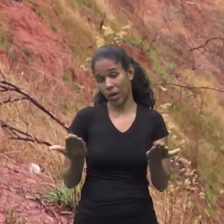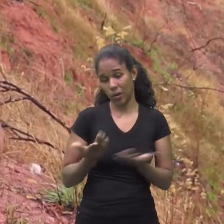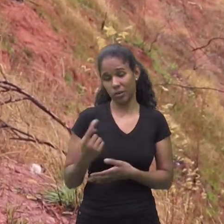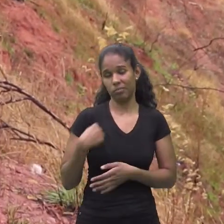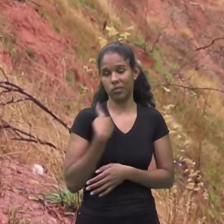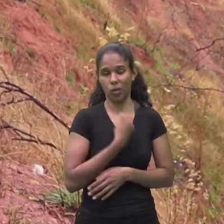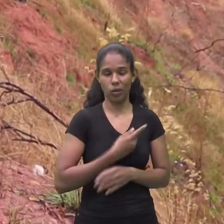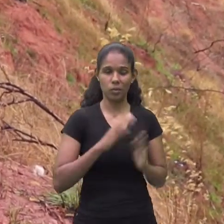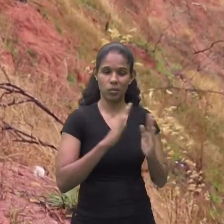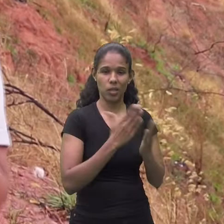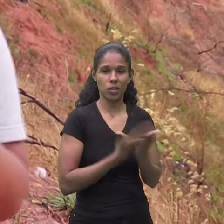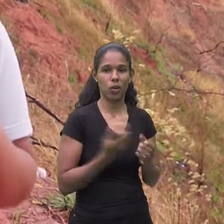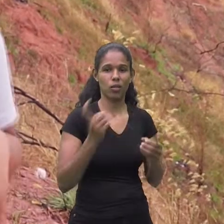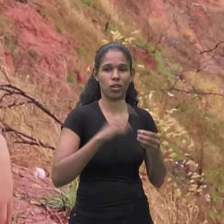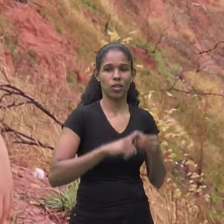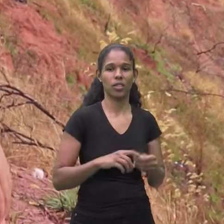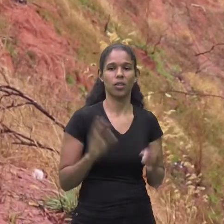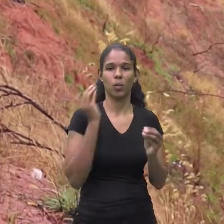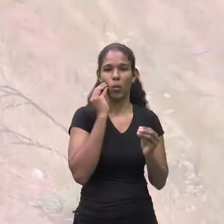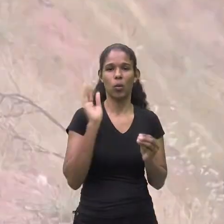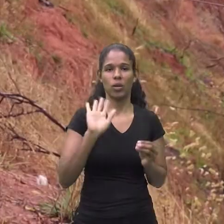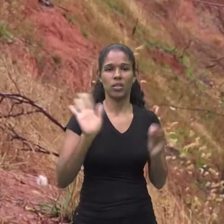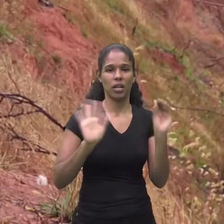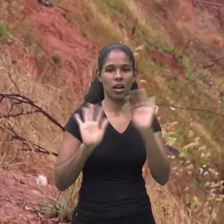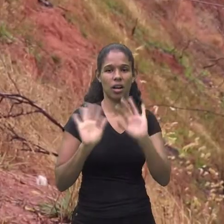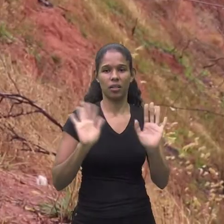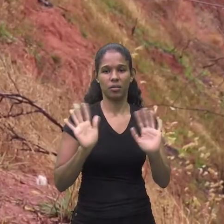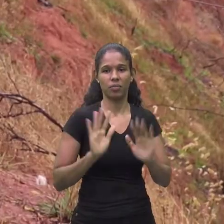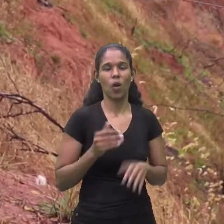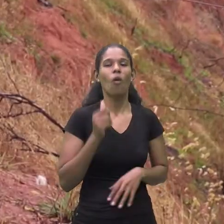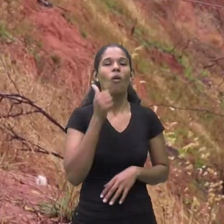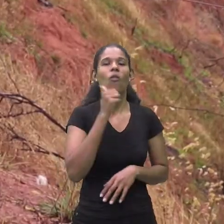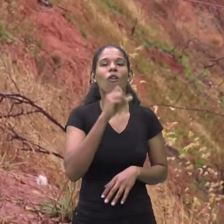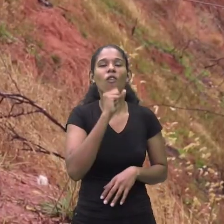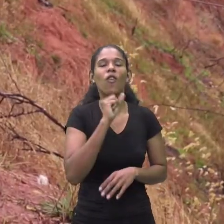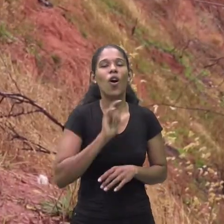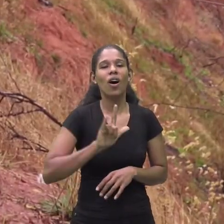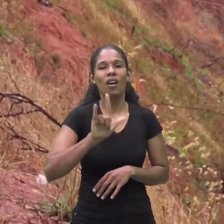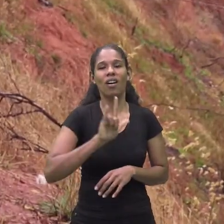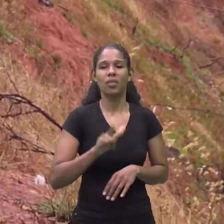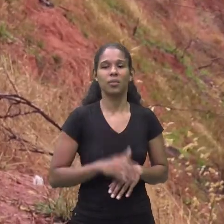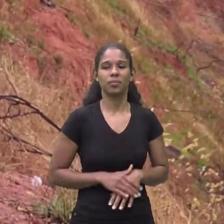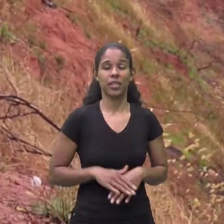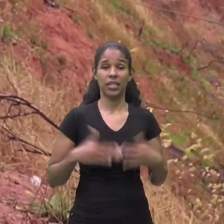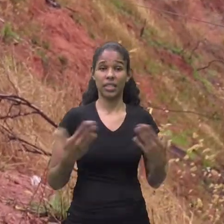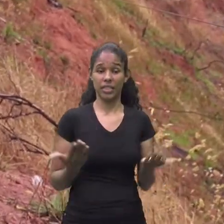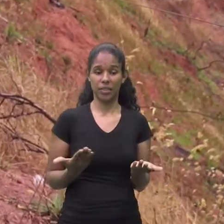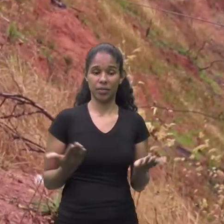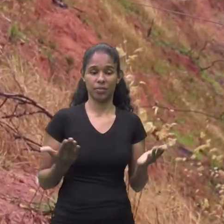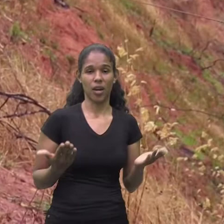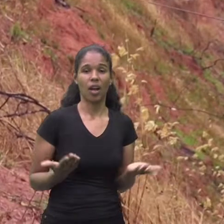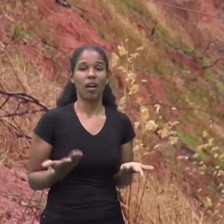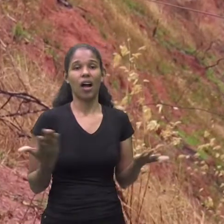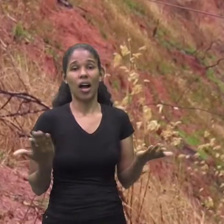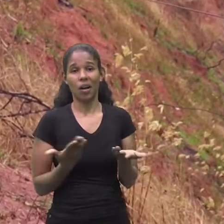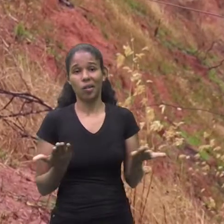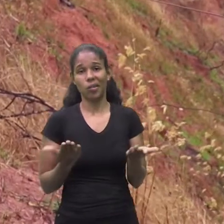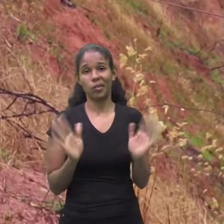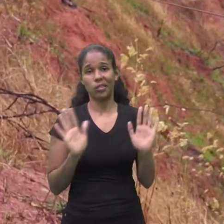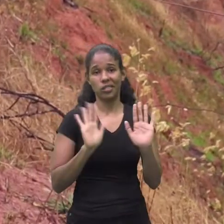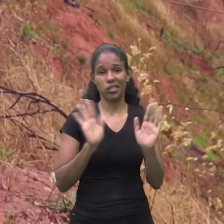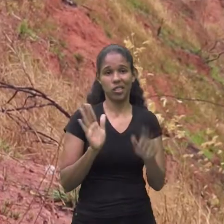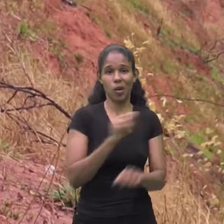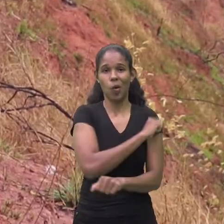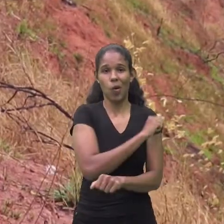isso, gente. Tchau, beijos. Vó, te amo. E aí, pessoal, já estamos encerrando por aqui, os estudantes já estão indo embora. Agradeço a minha participação